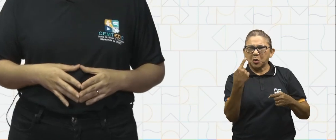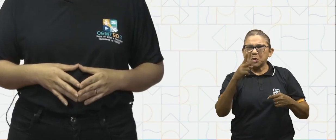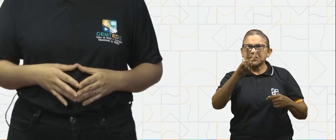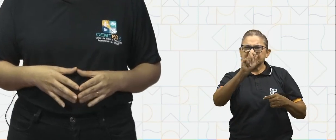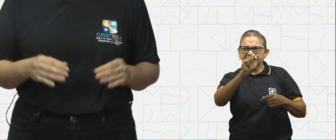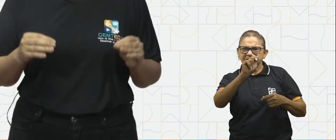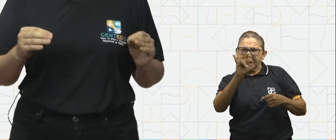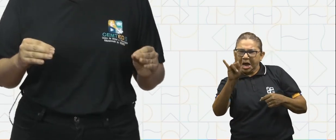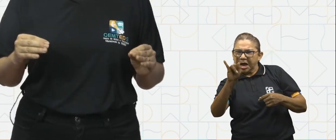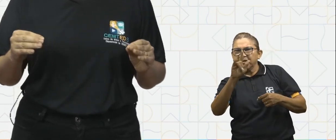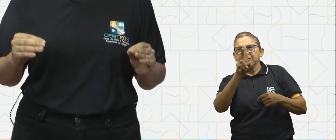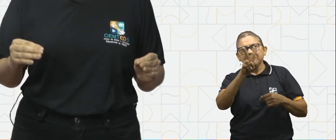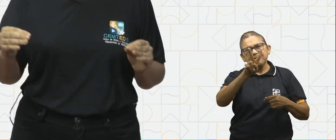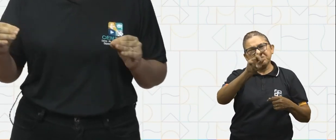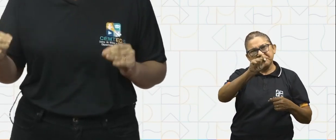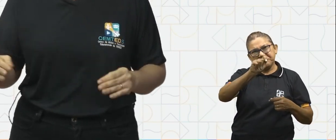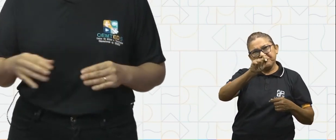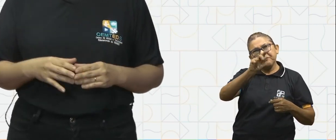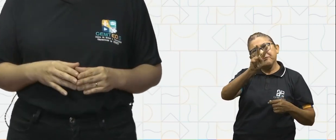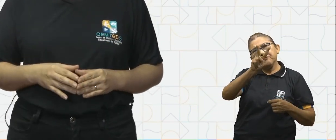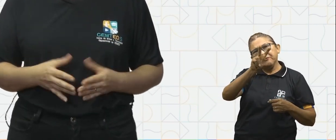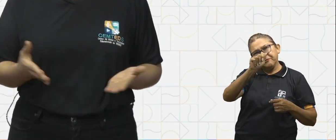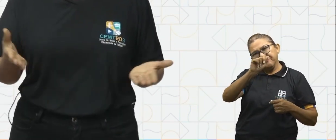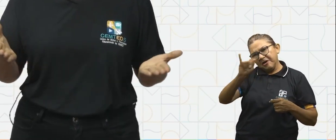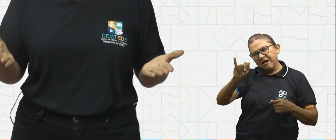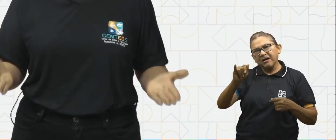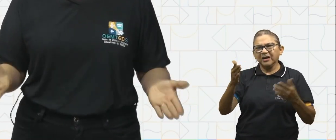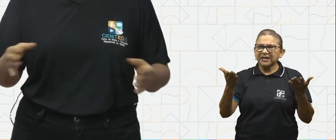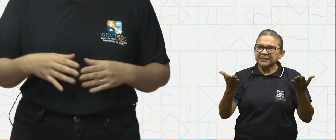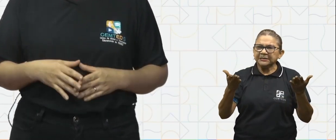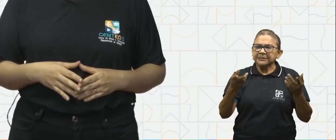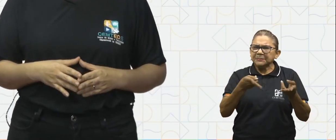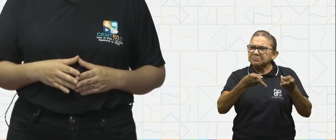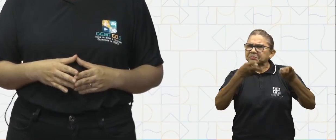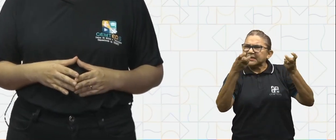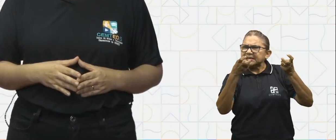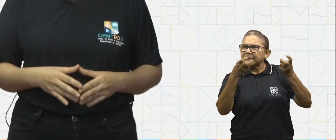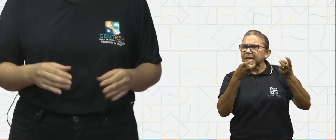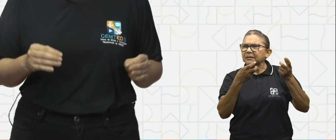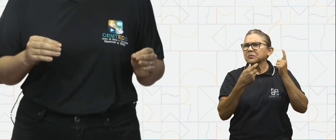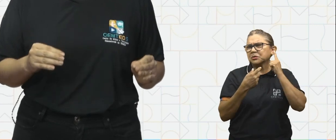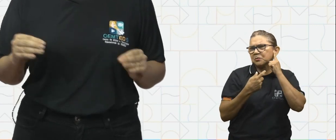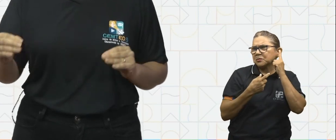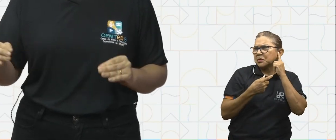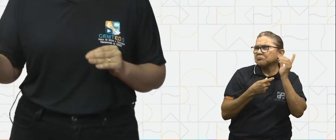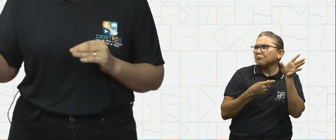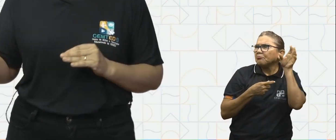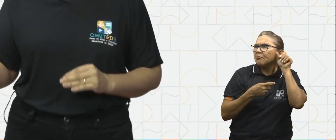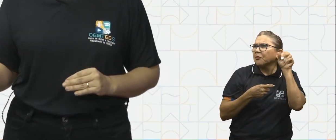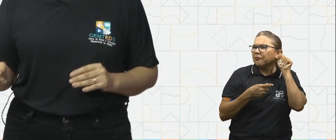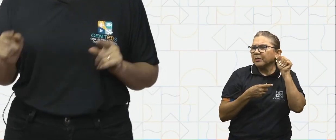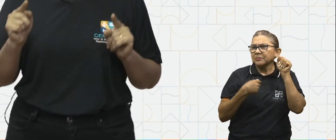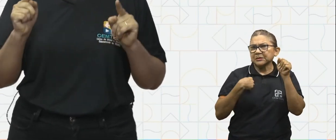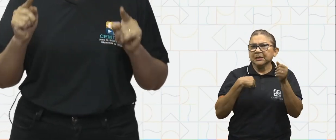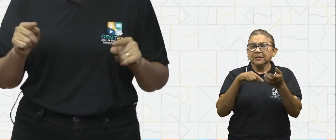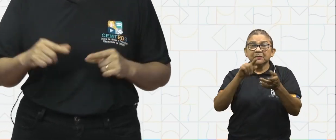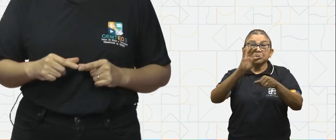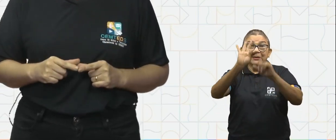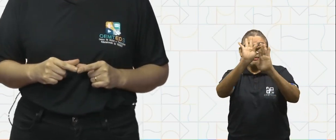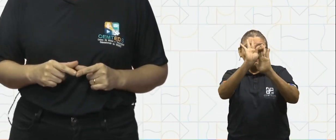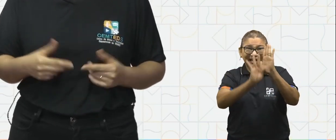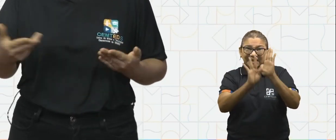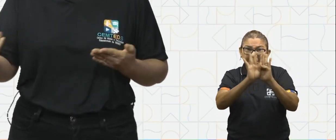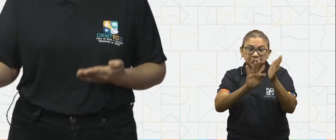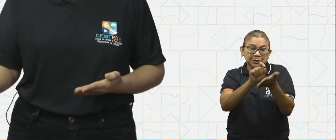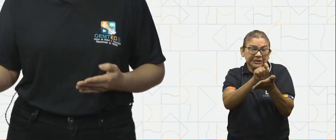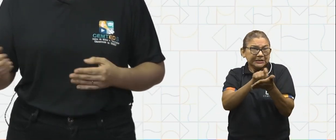isso acontece. Observamos principalmente na fala de muitas pessoas. Em um texto escrito no qual